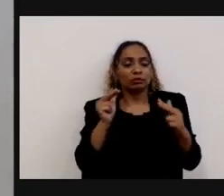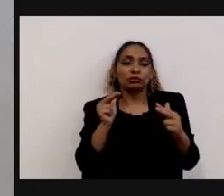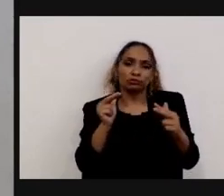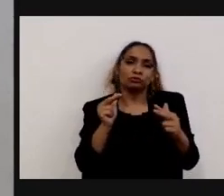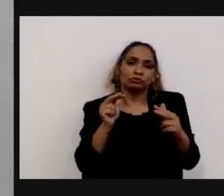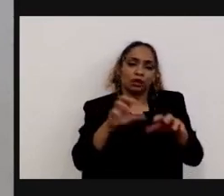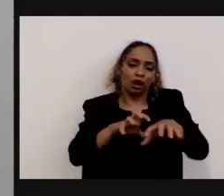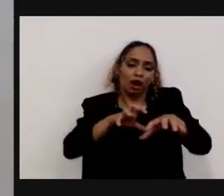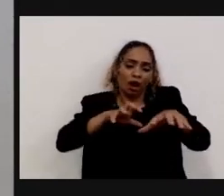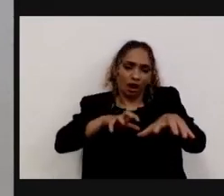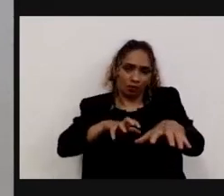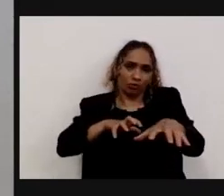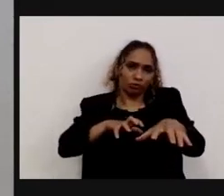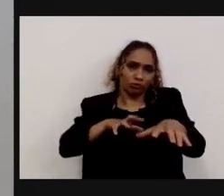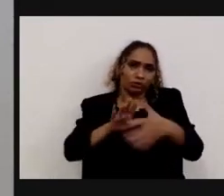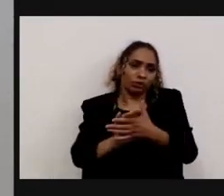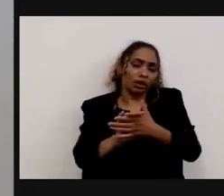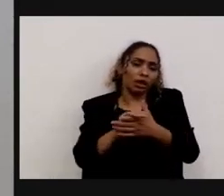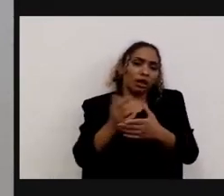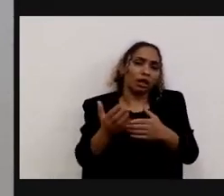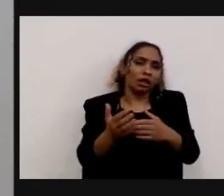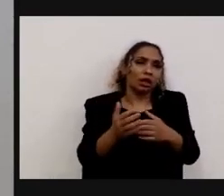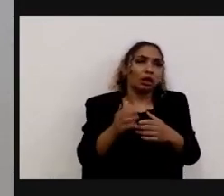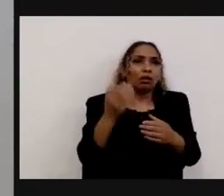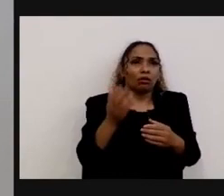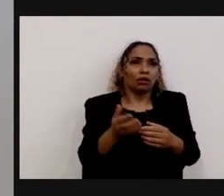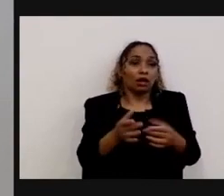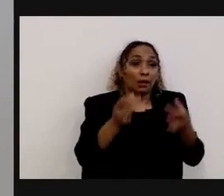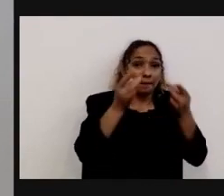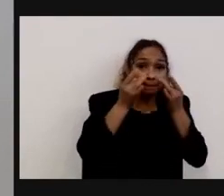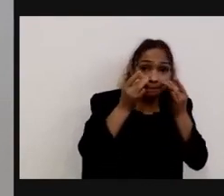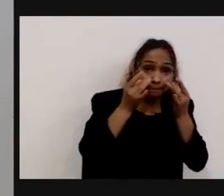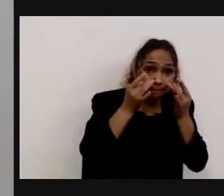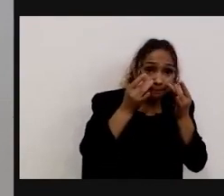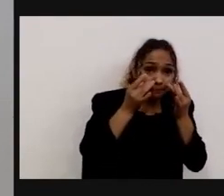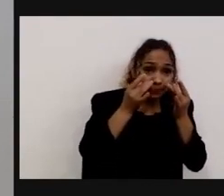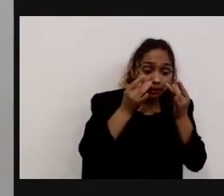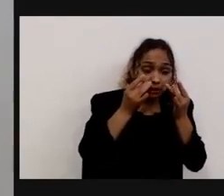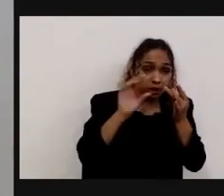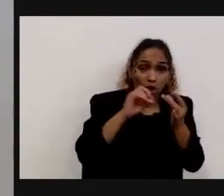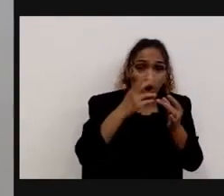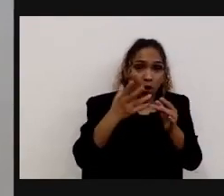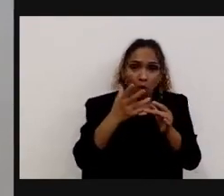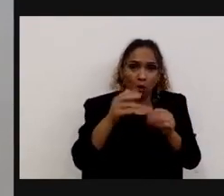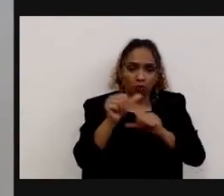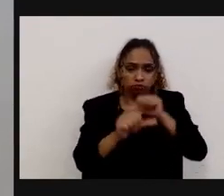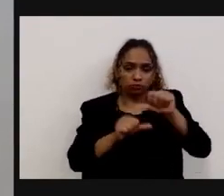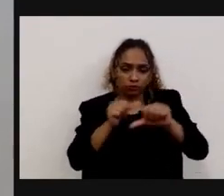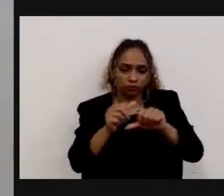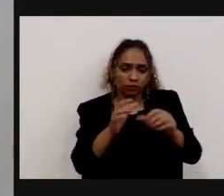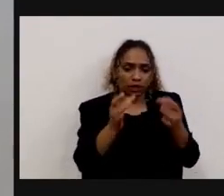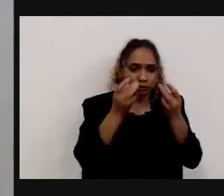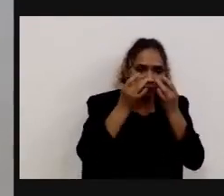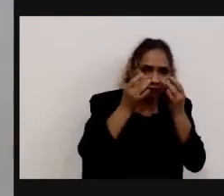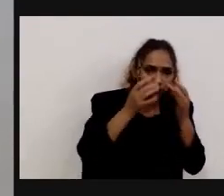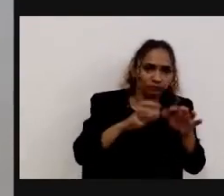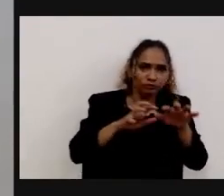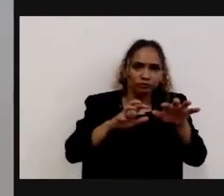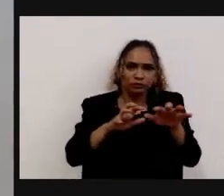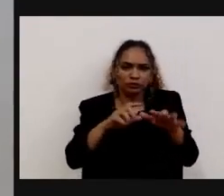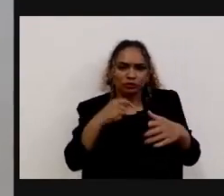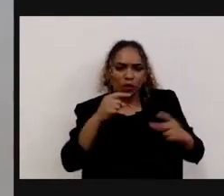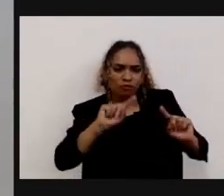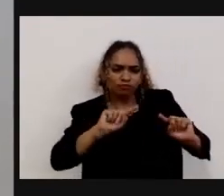né seja no seu formato pleno ou híbrido nós passamos a ser questionados Aqui nós temos